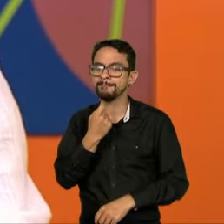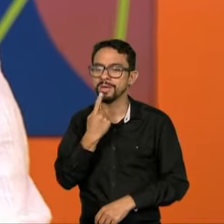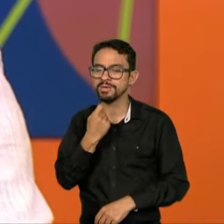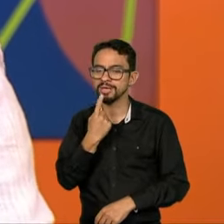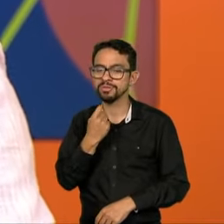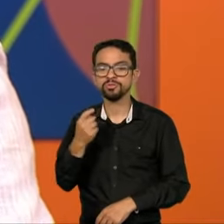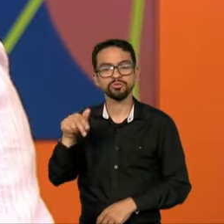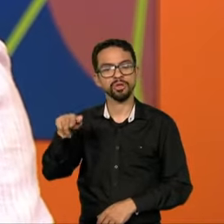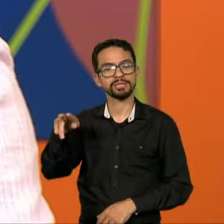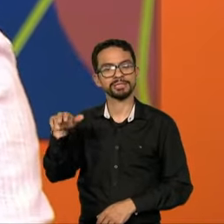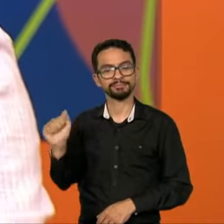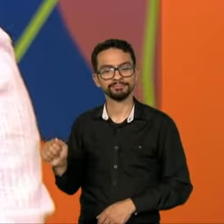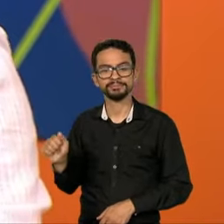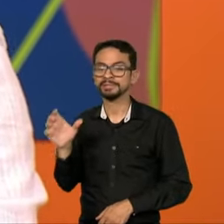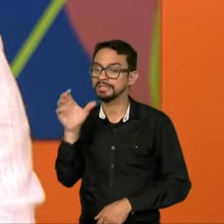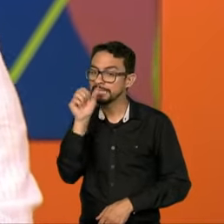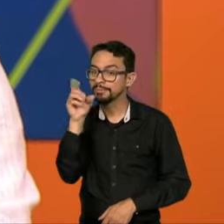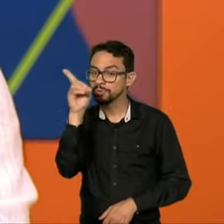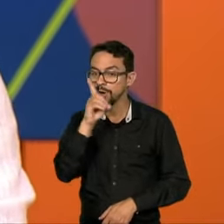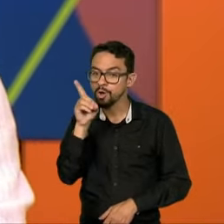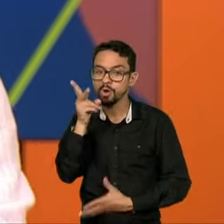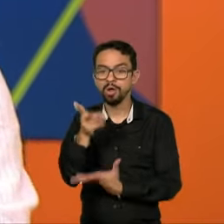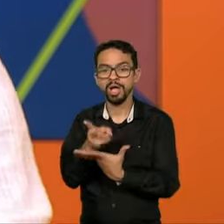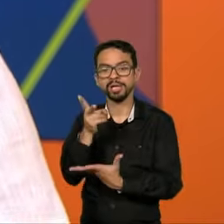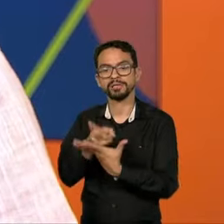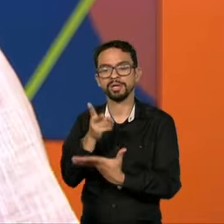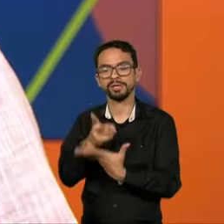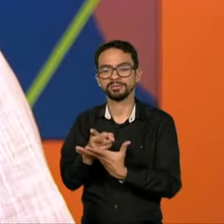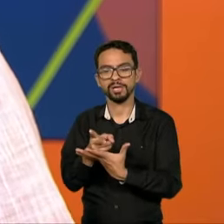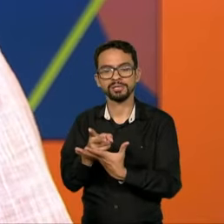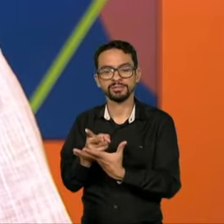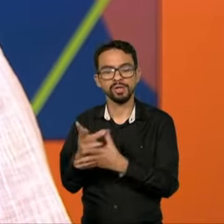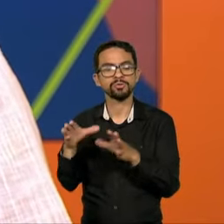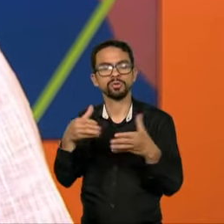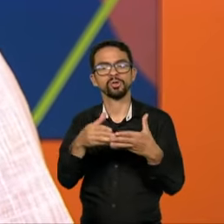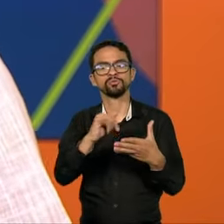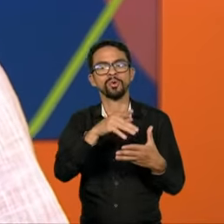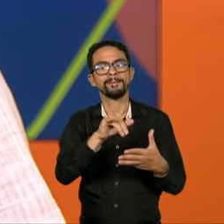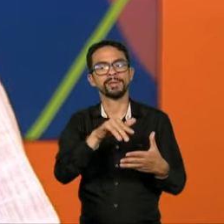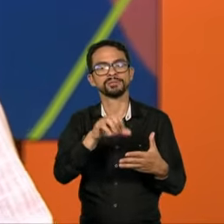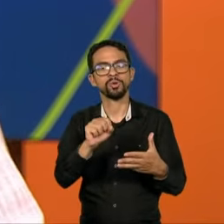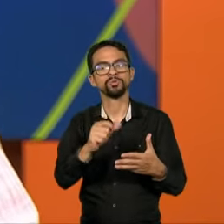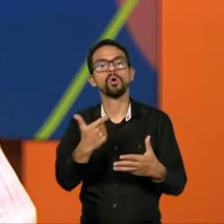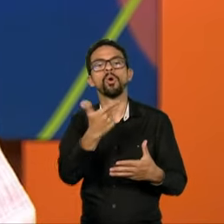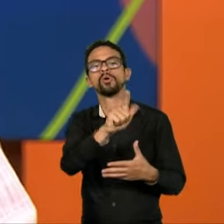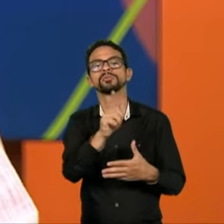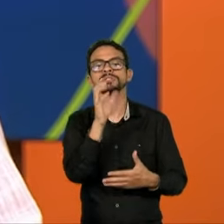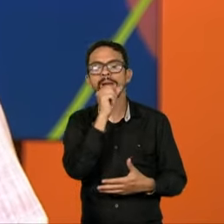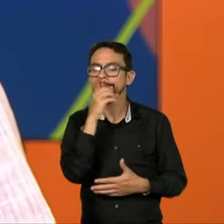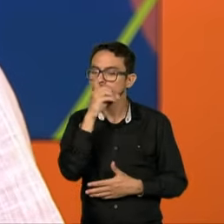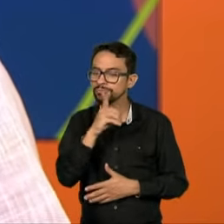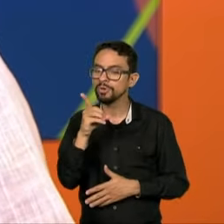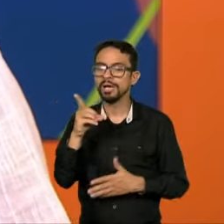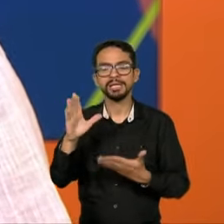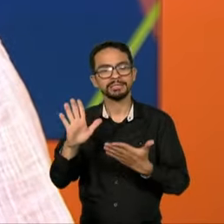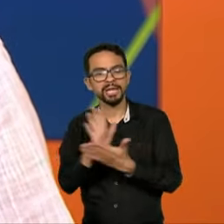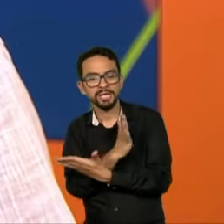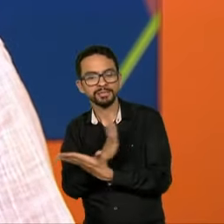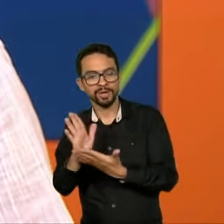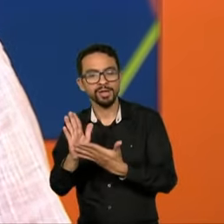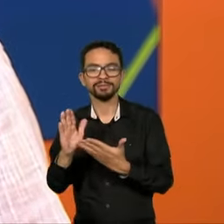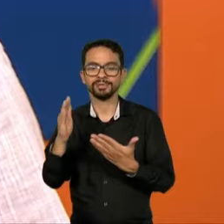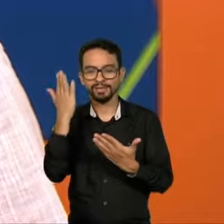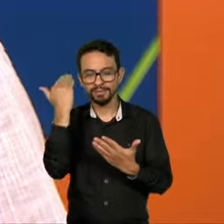Nota Vermelha tocava num final de semana, e para não ser repetitivo, o João Penca e seus Miquinhos tocavam no outro final de semana. Aí